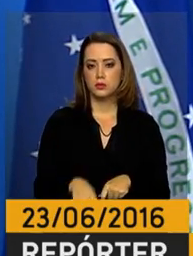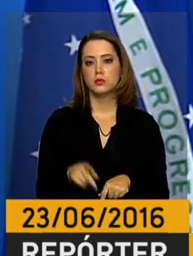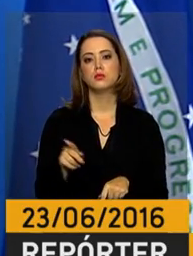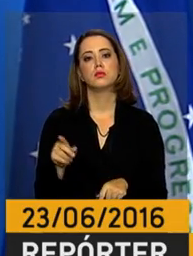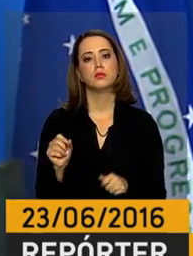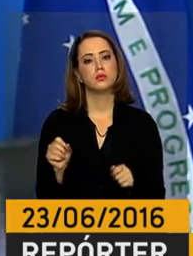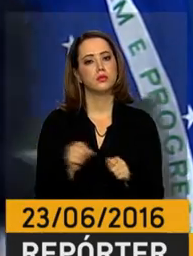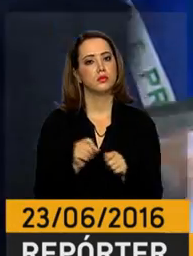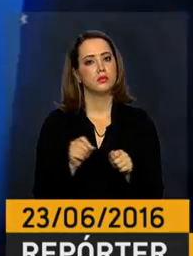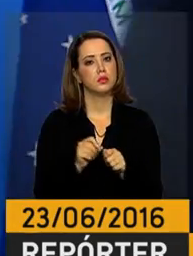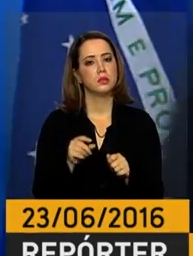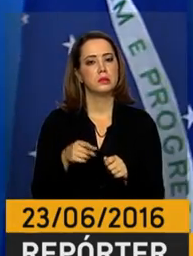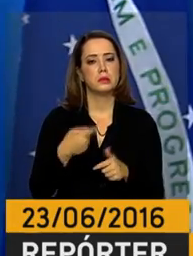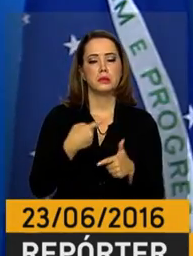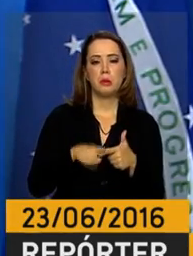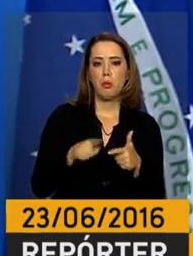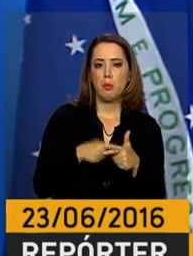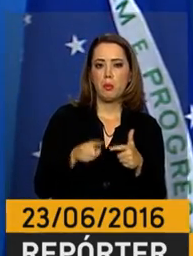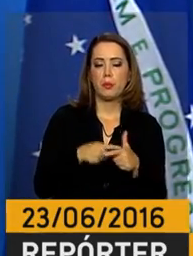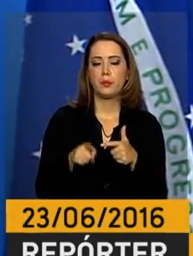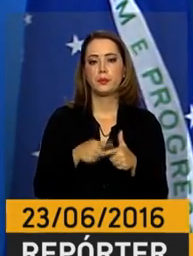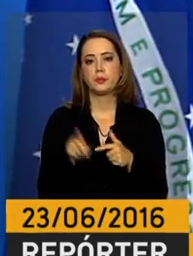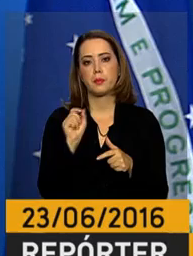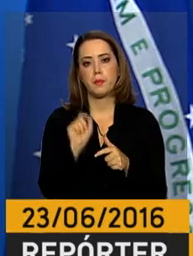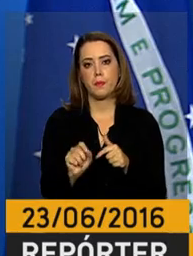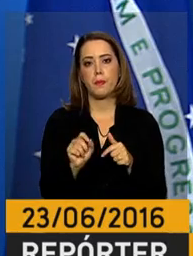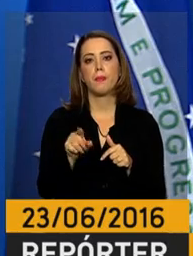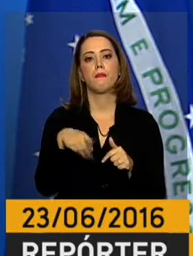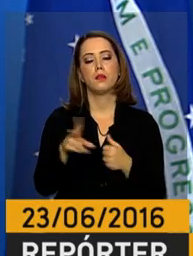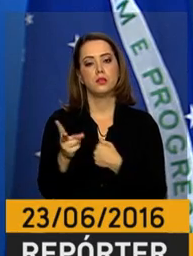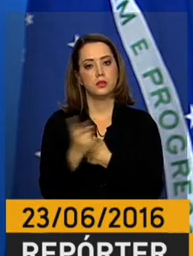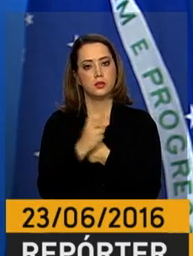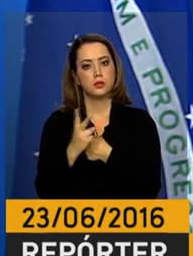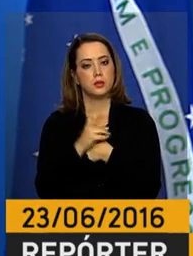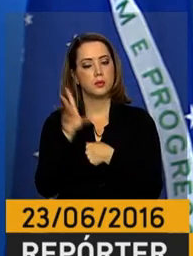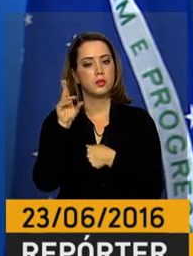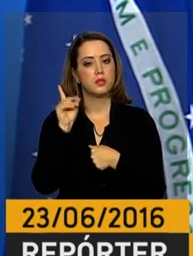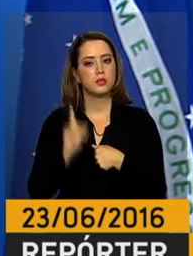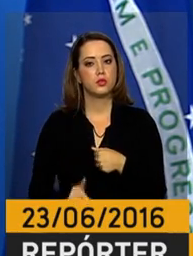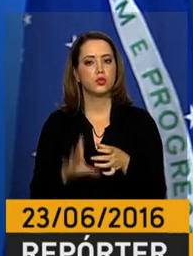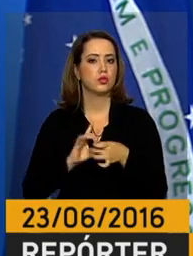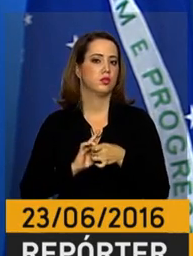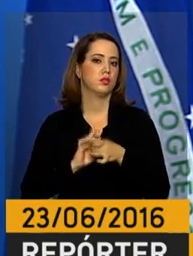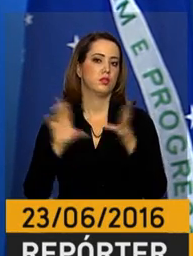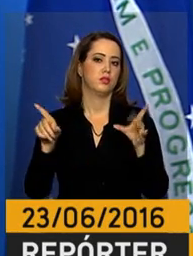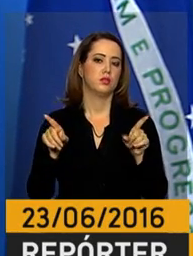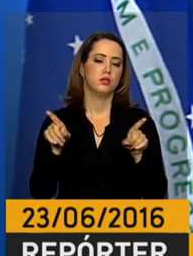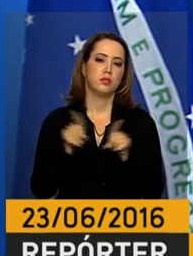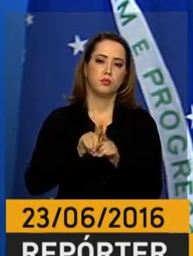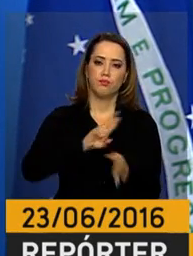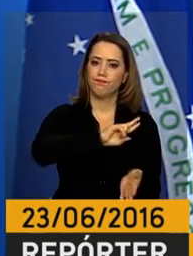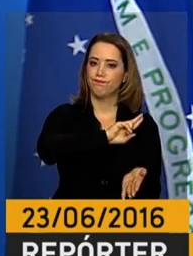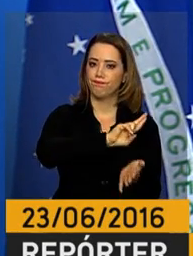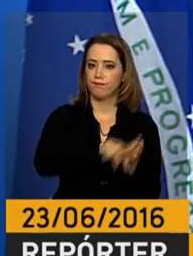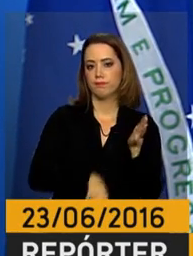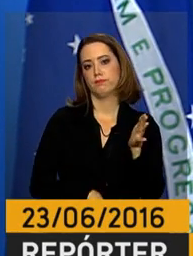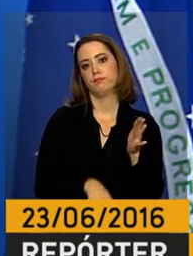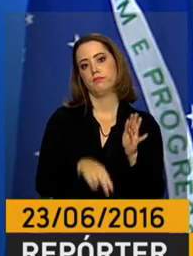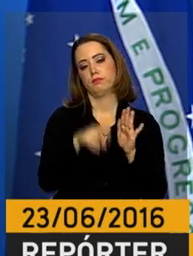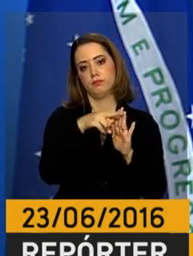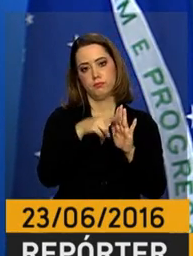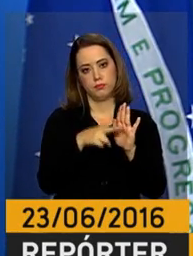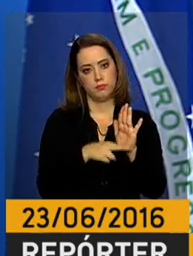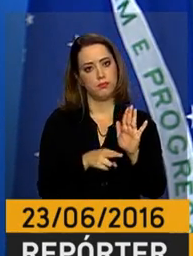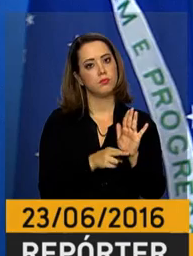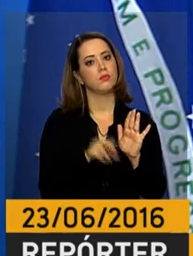exacerbada litigiosidade destina-se a proteger direitos liberdades e prerrogativas pertencentes